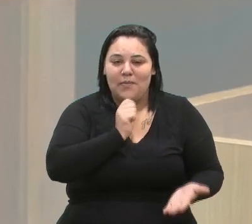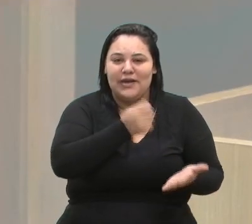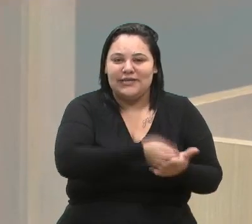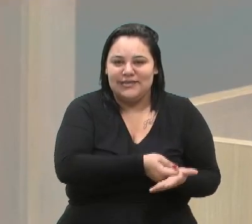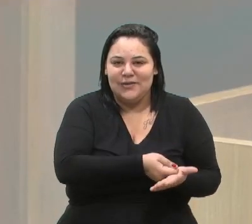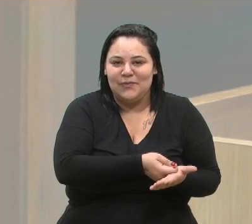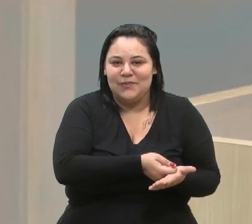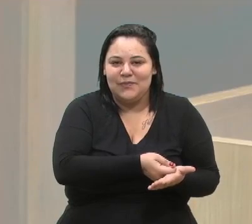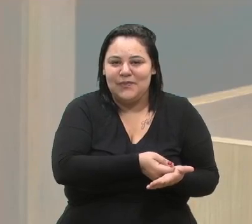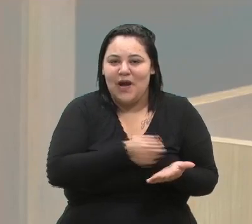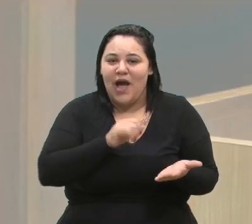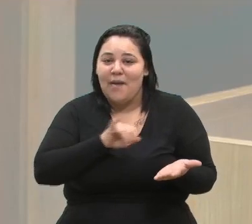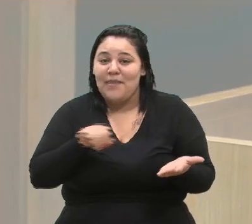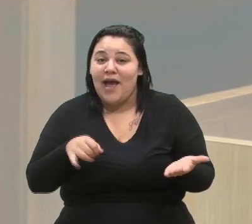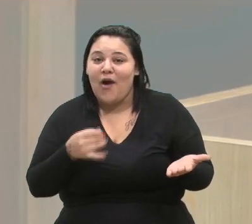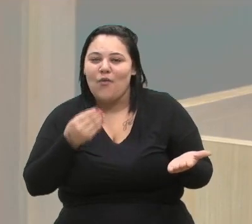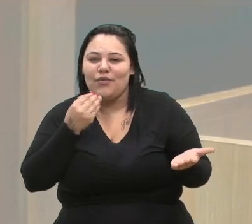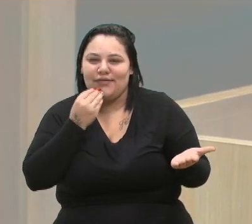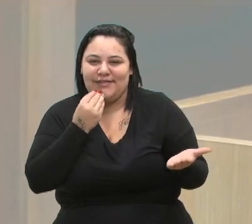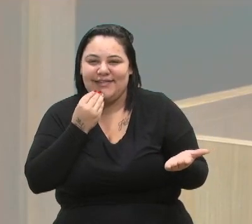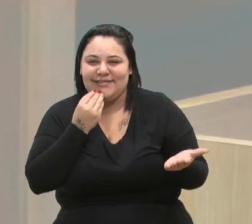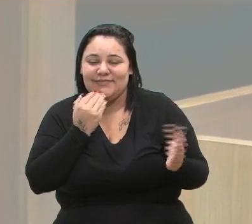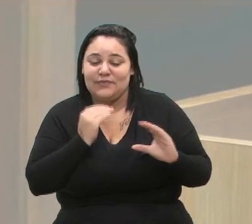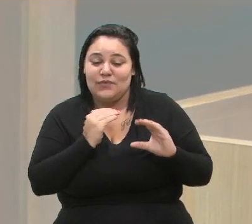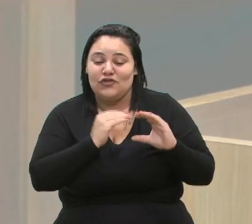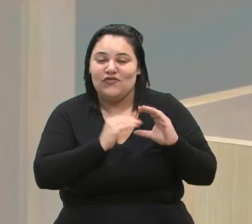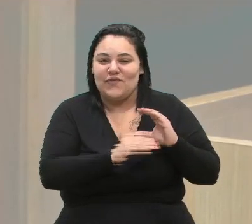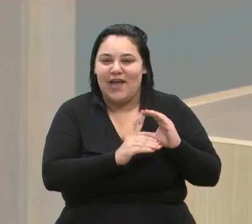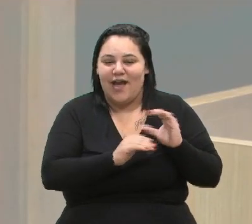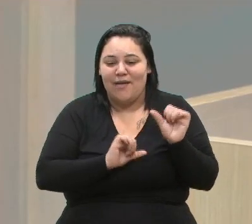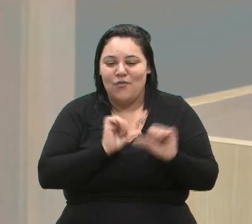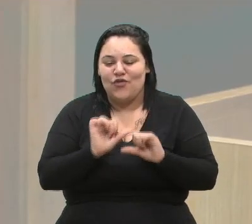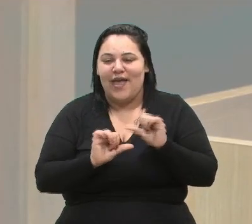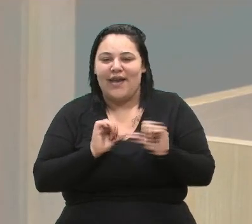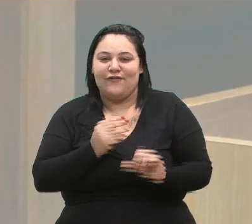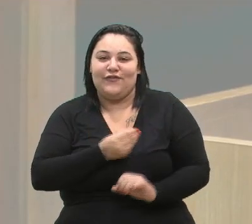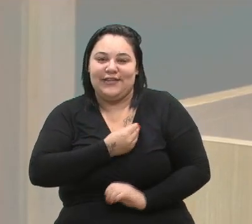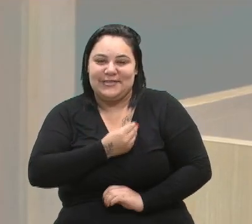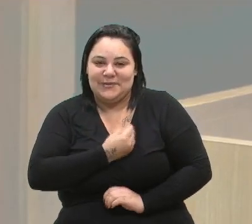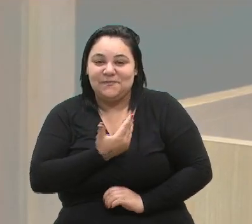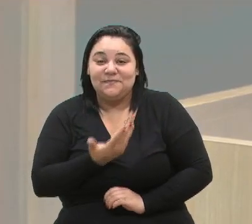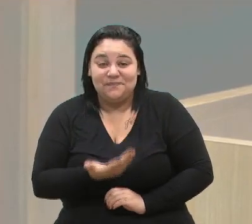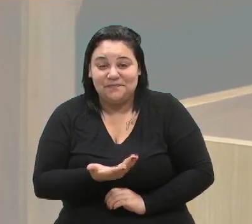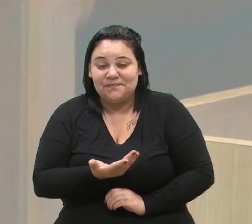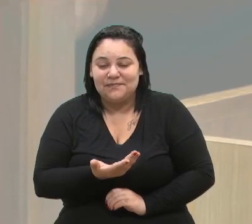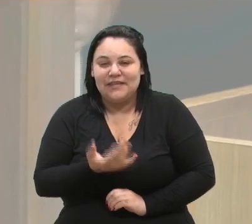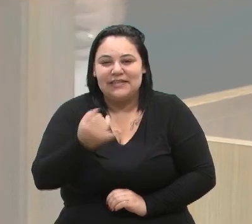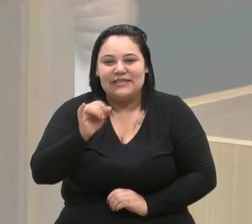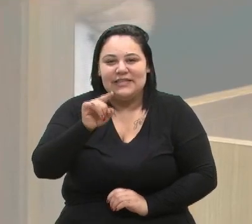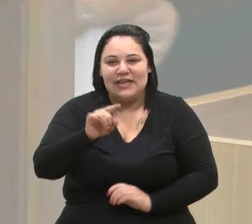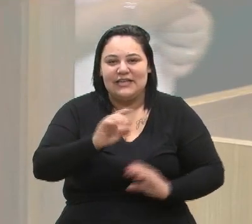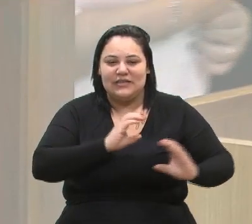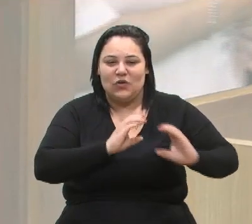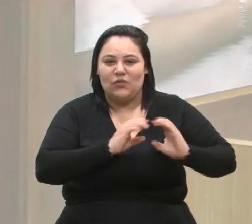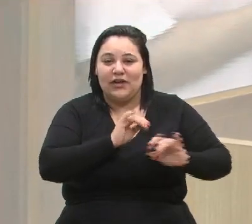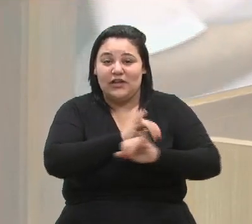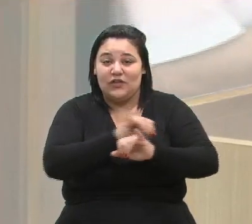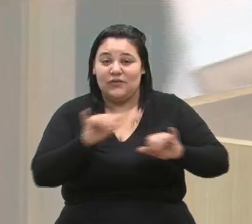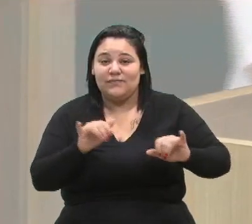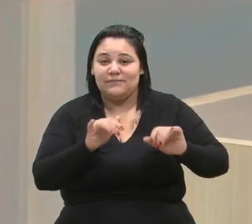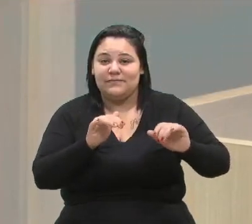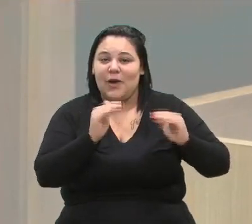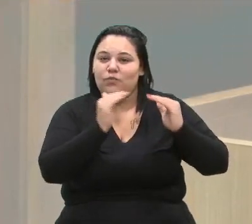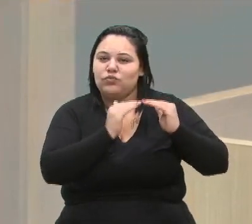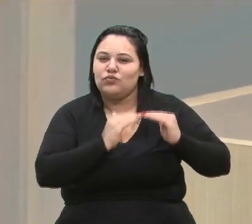fazer o bem. Destine e mude destinos. Se este comunicado faz sentido para vocês,